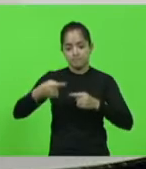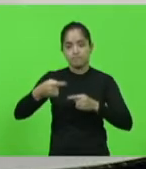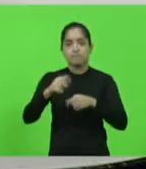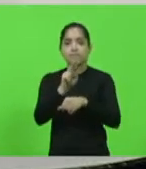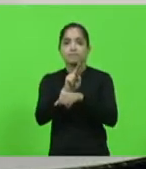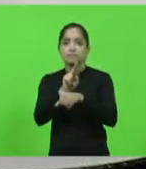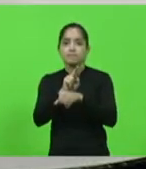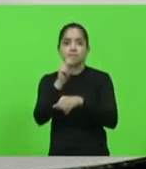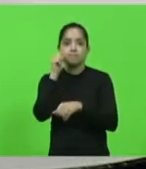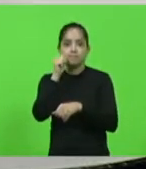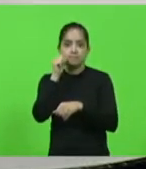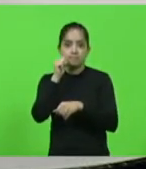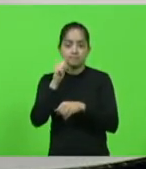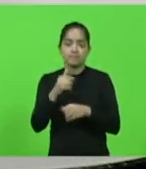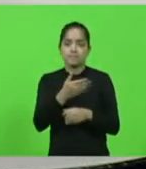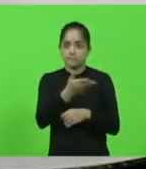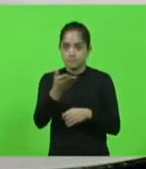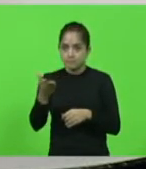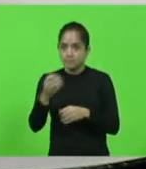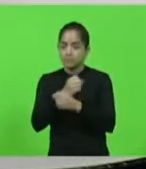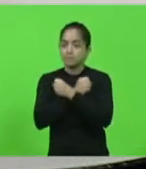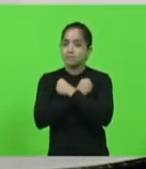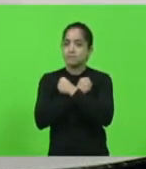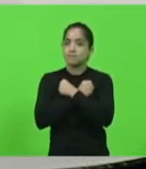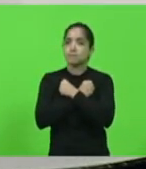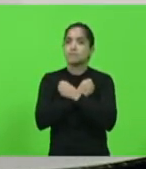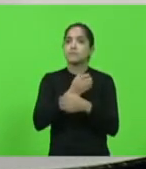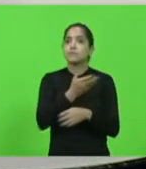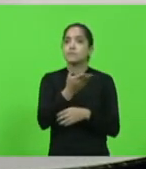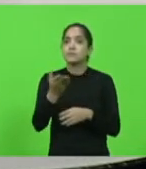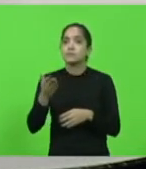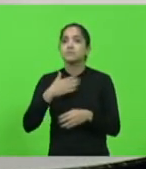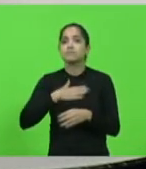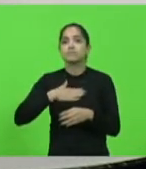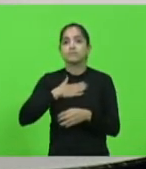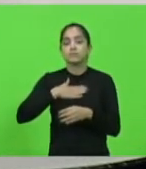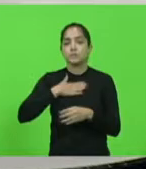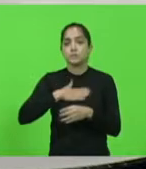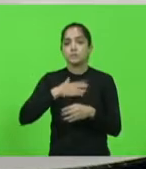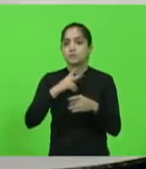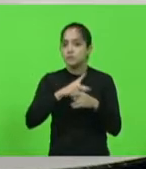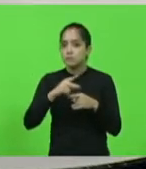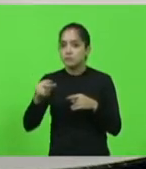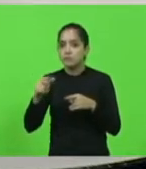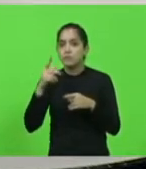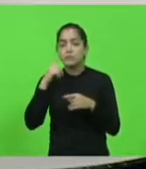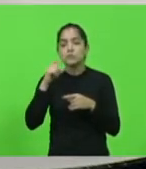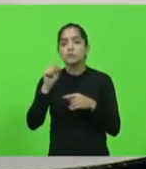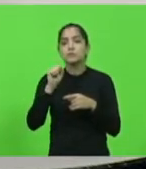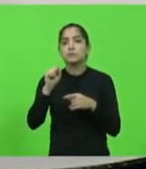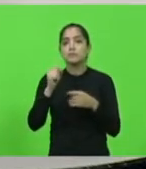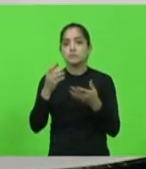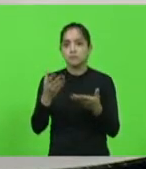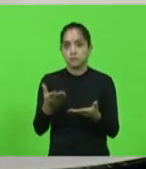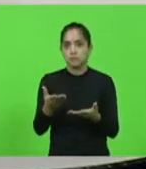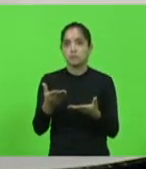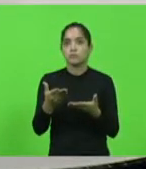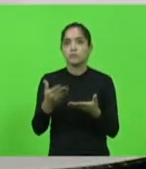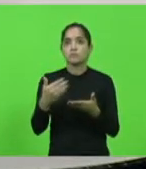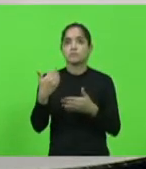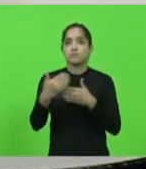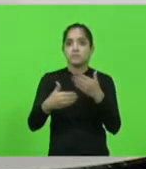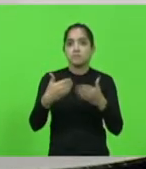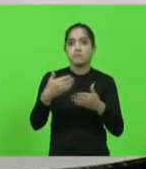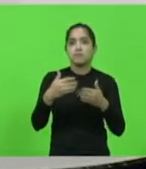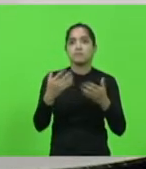mulher. Então, meninas, meu abraço a todas vocês, desejo êxito, sucesso para aquelas que empreendem